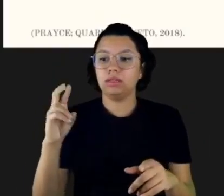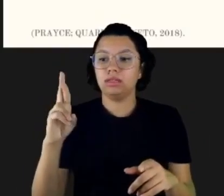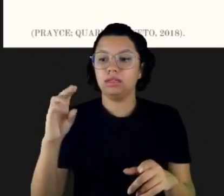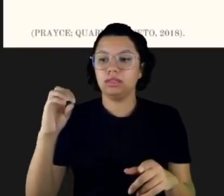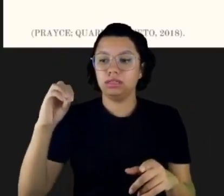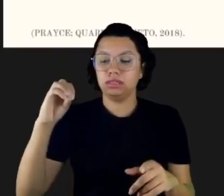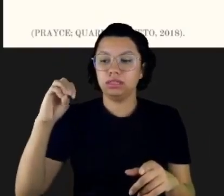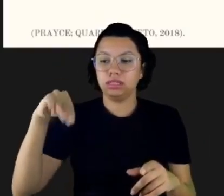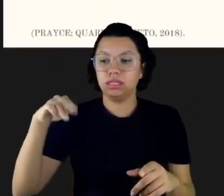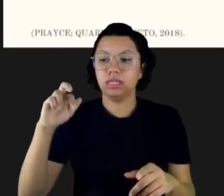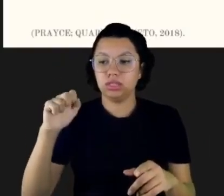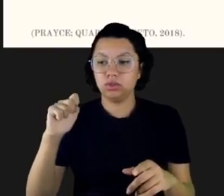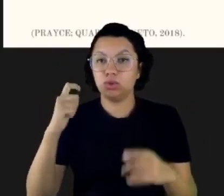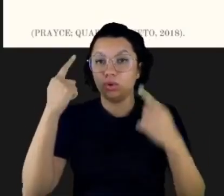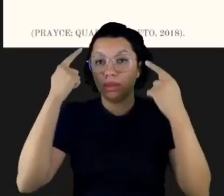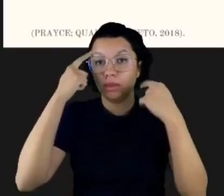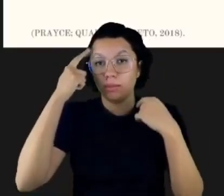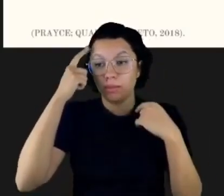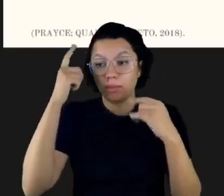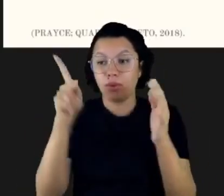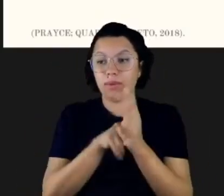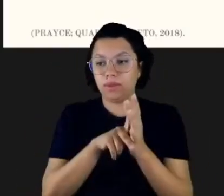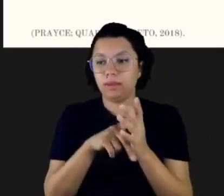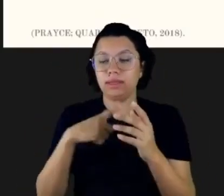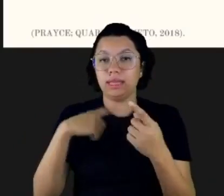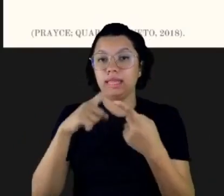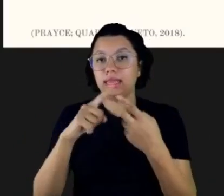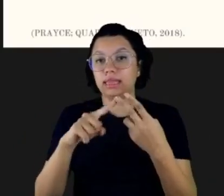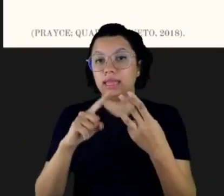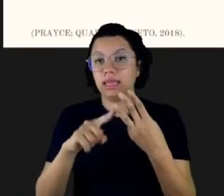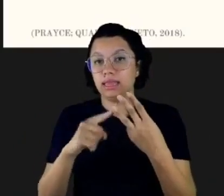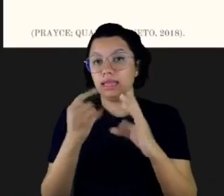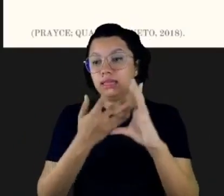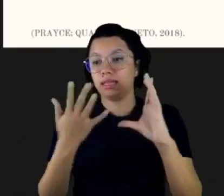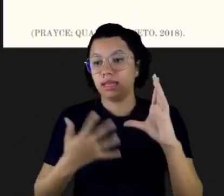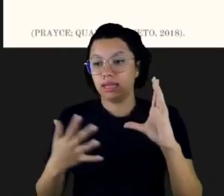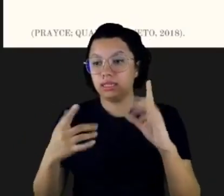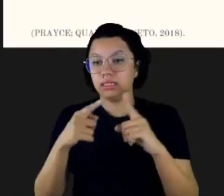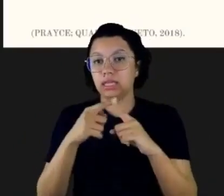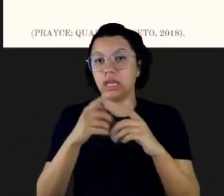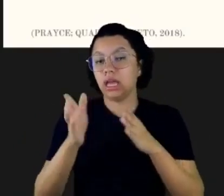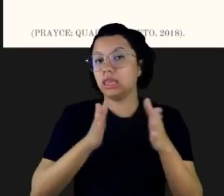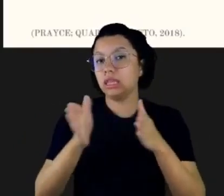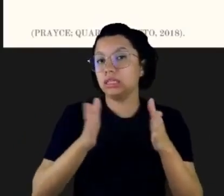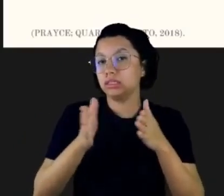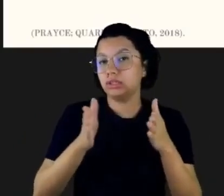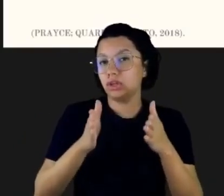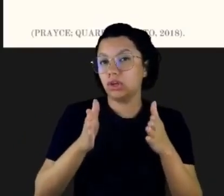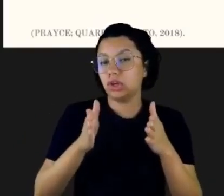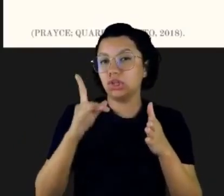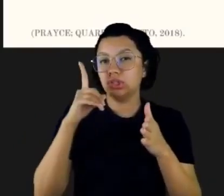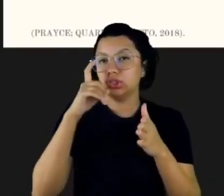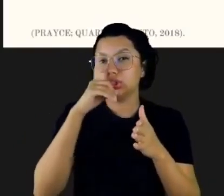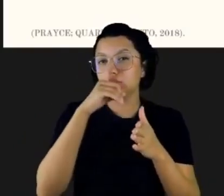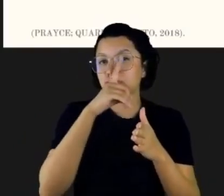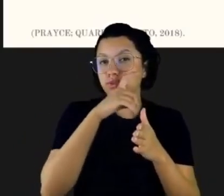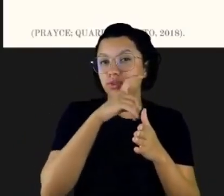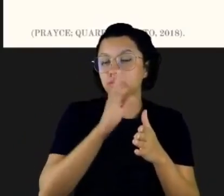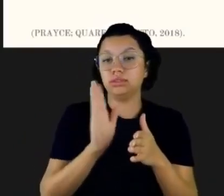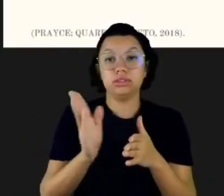três principais características. Ela é transitória, ou seja, difícil, eu já vi